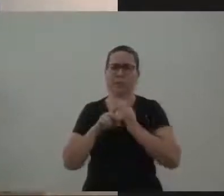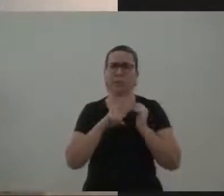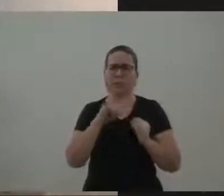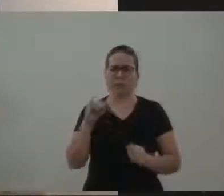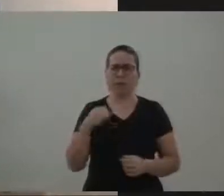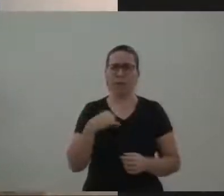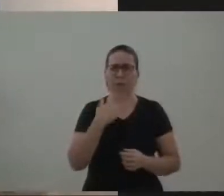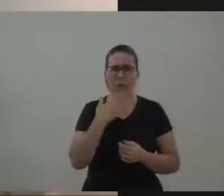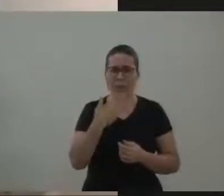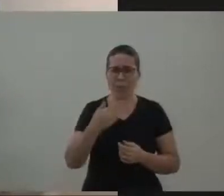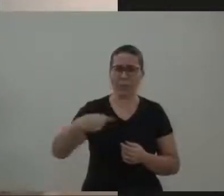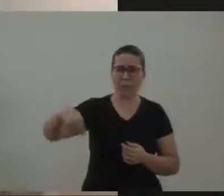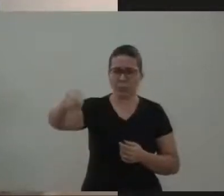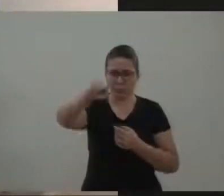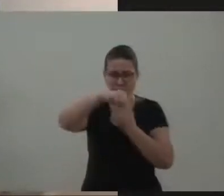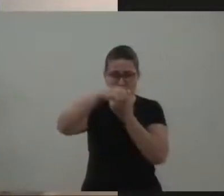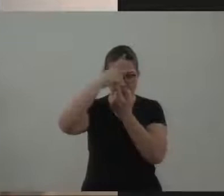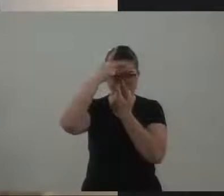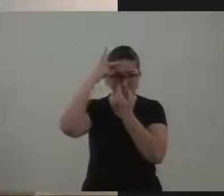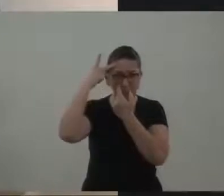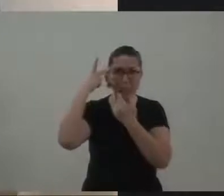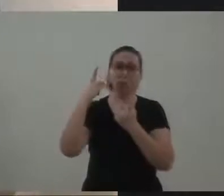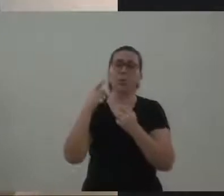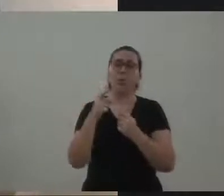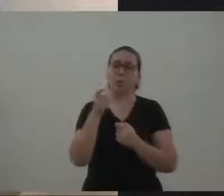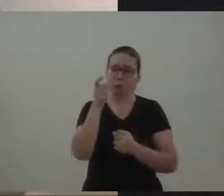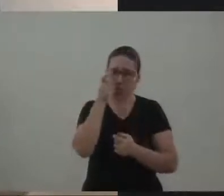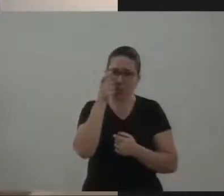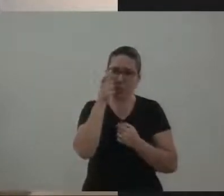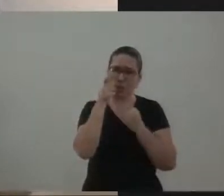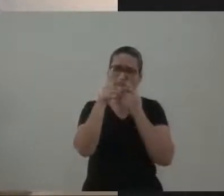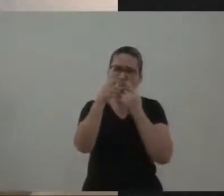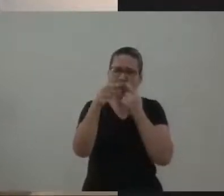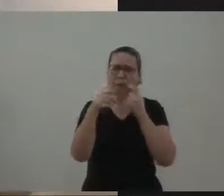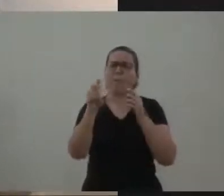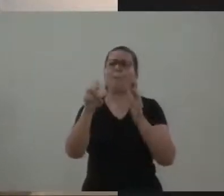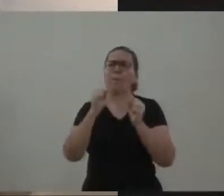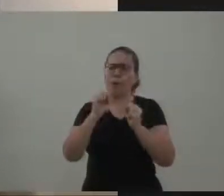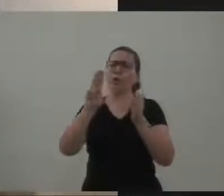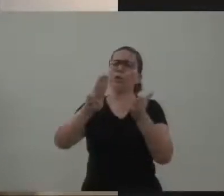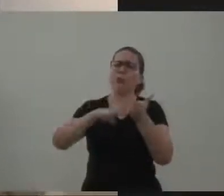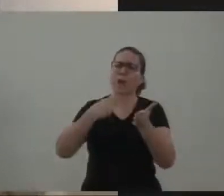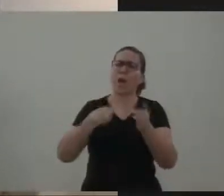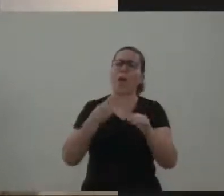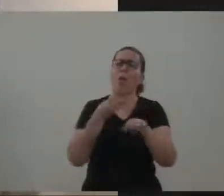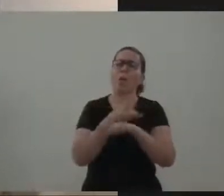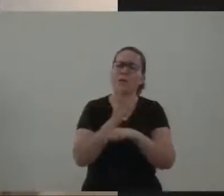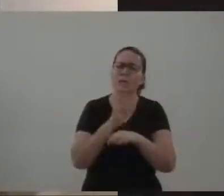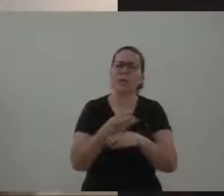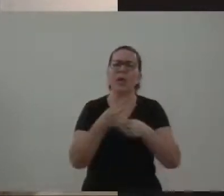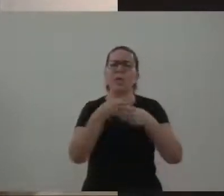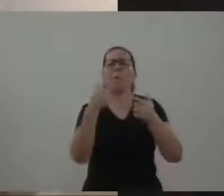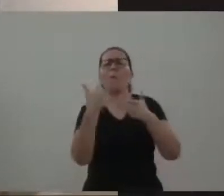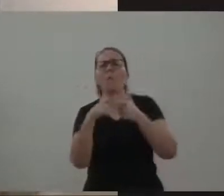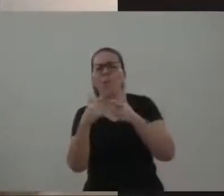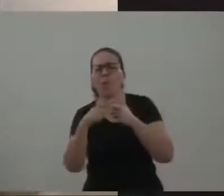peço à população, né, que esteja assistindo, que relata, manda no meu WhatsApp o que está acontecendo, que eu estarei